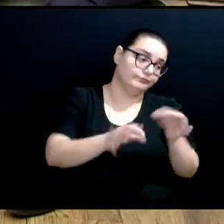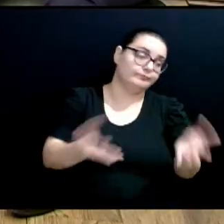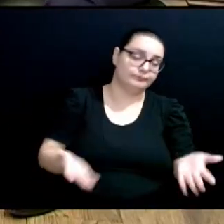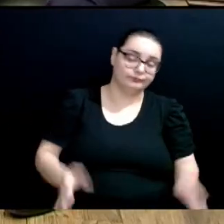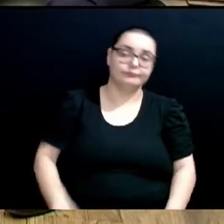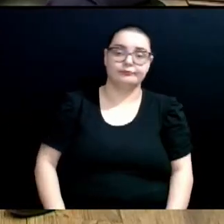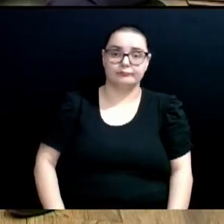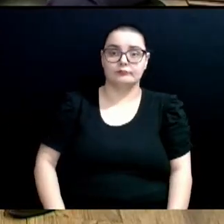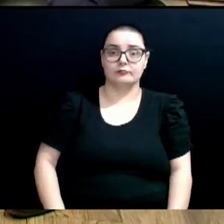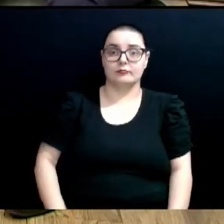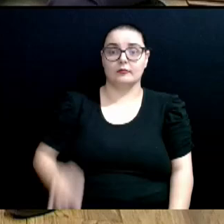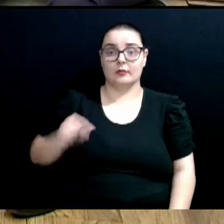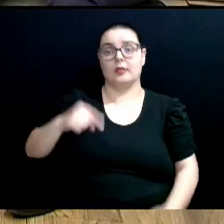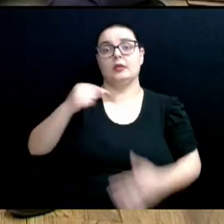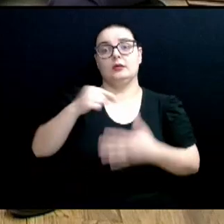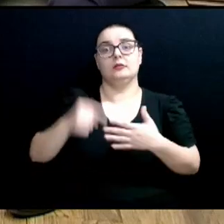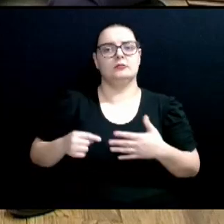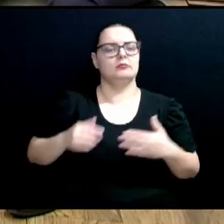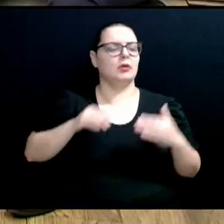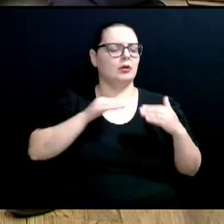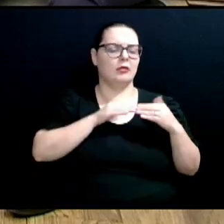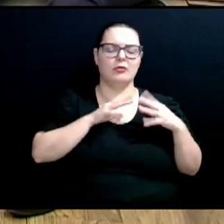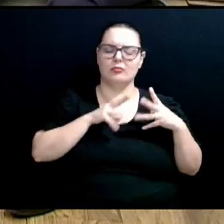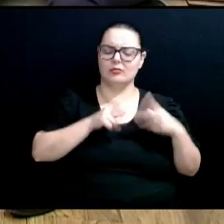aspecto eu concordo plenamente com o Paulo, né?